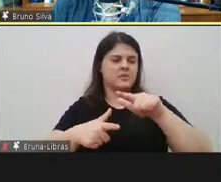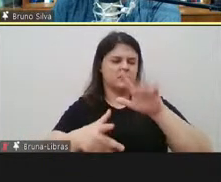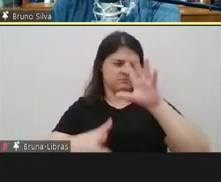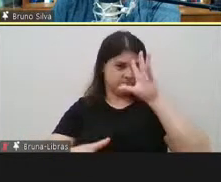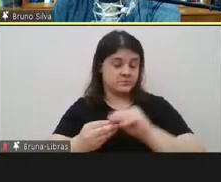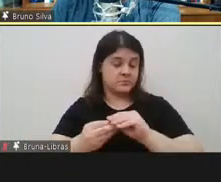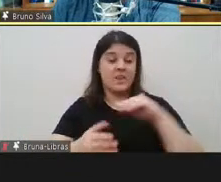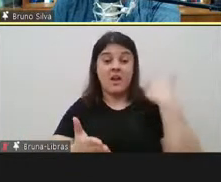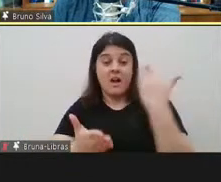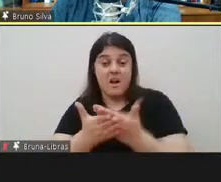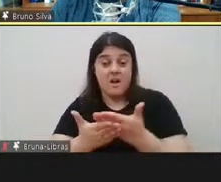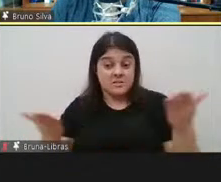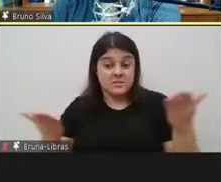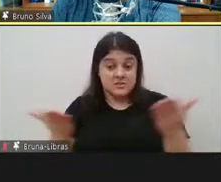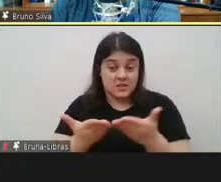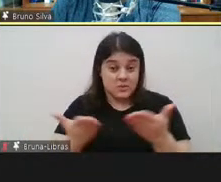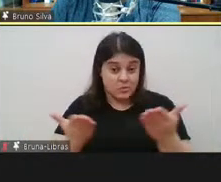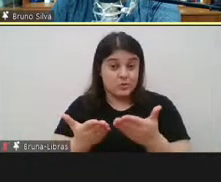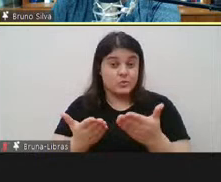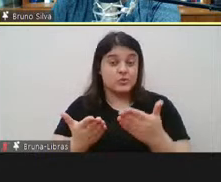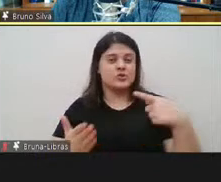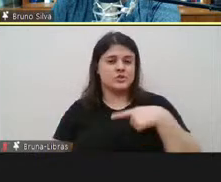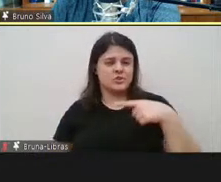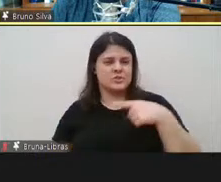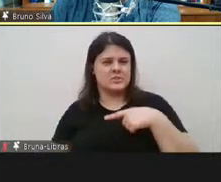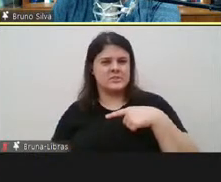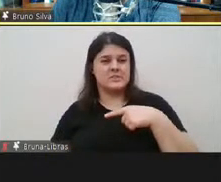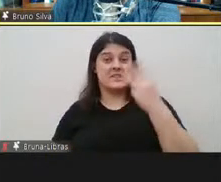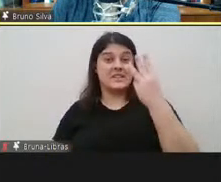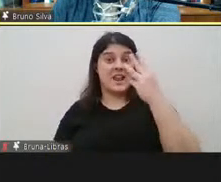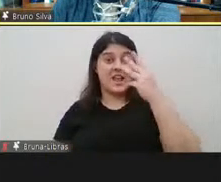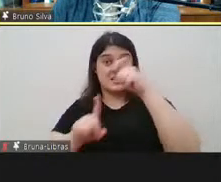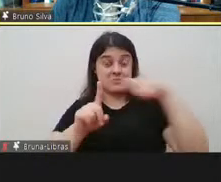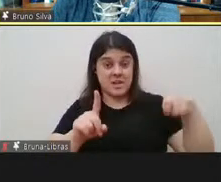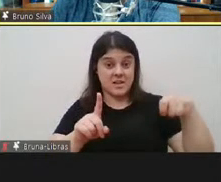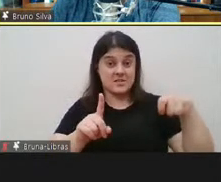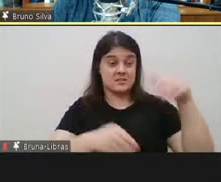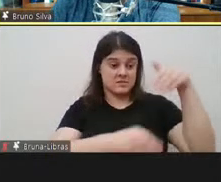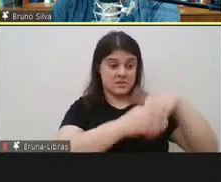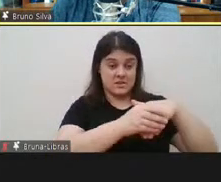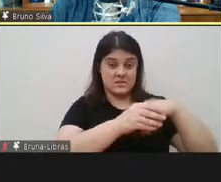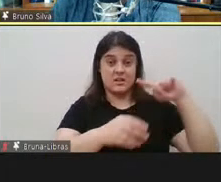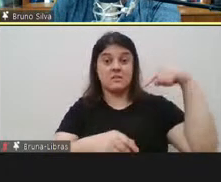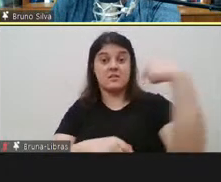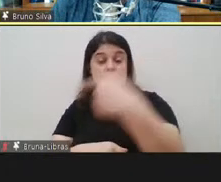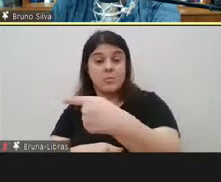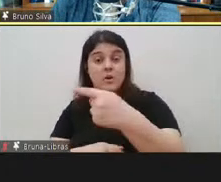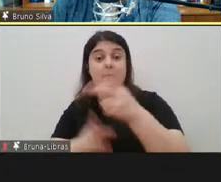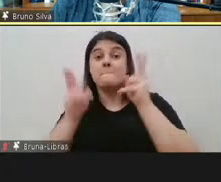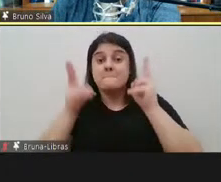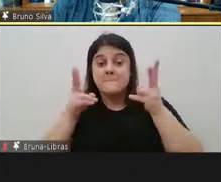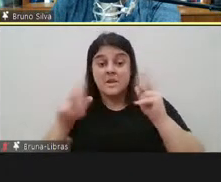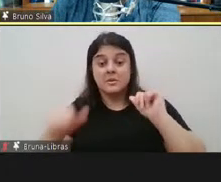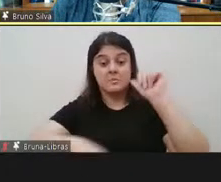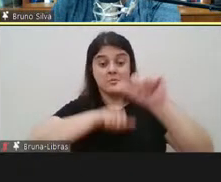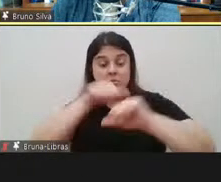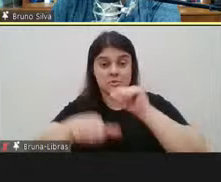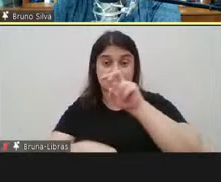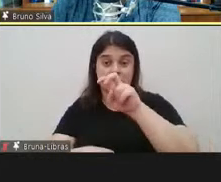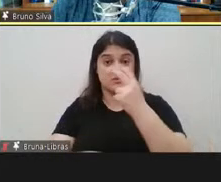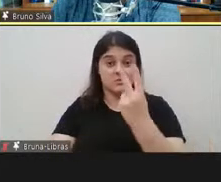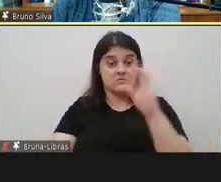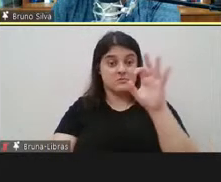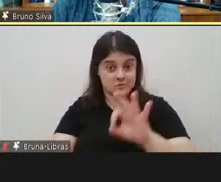é que até hoje né passado cerca de três meses depois das eleições esse mesmo a renovação de